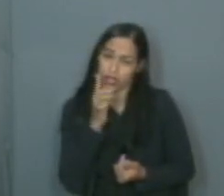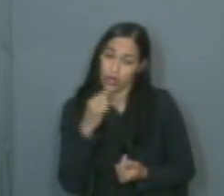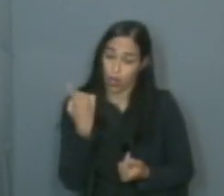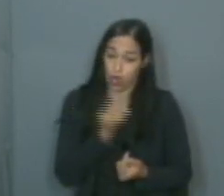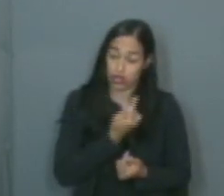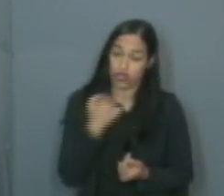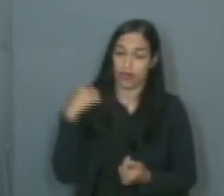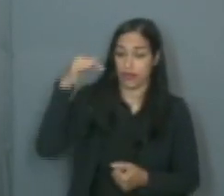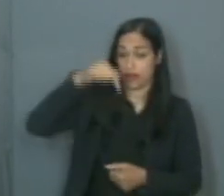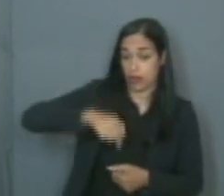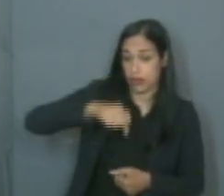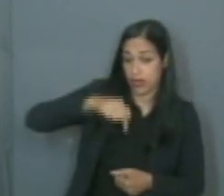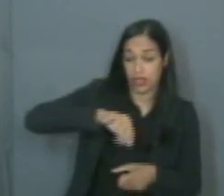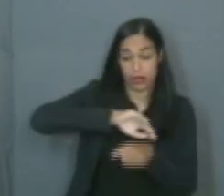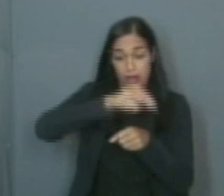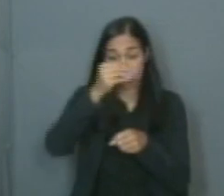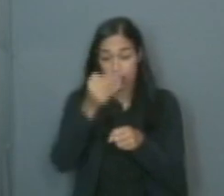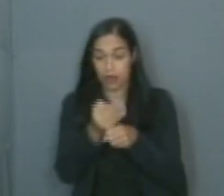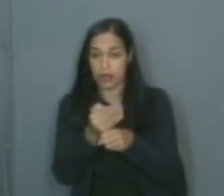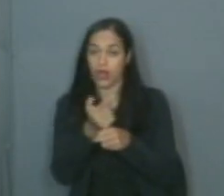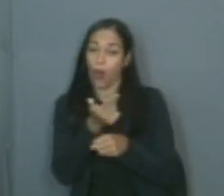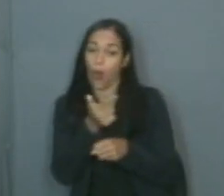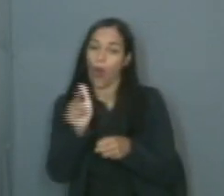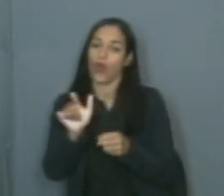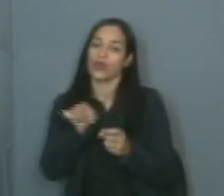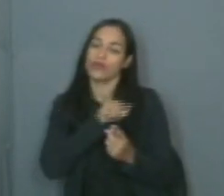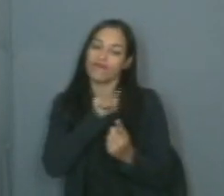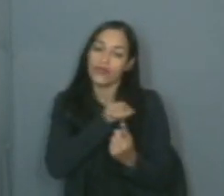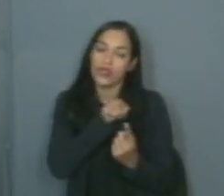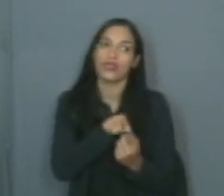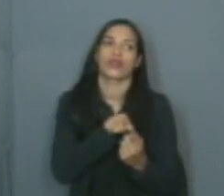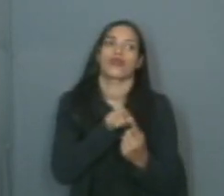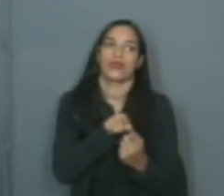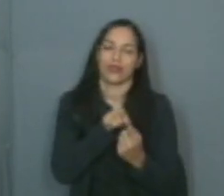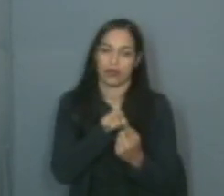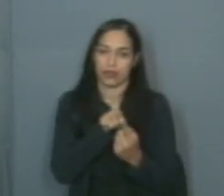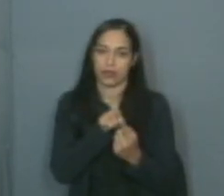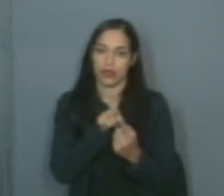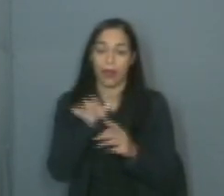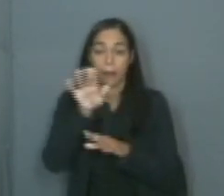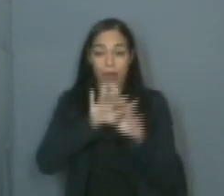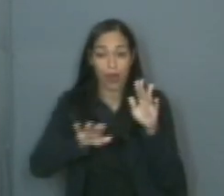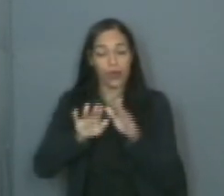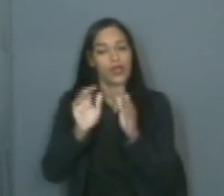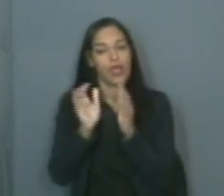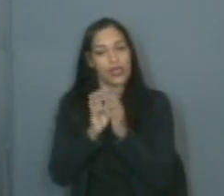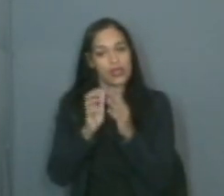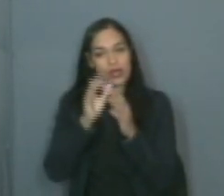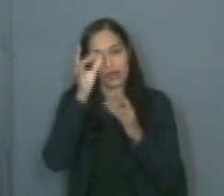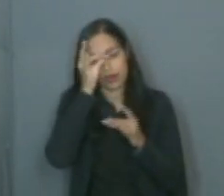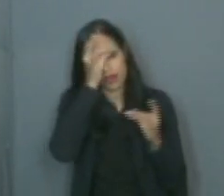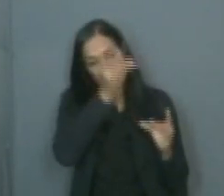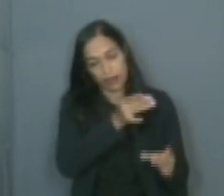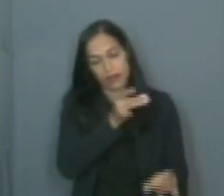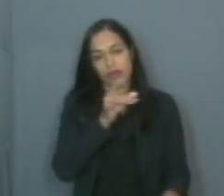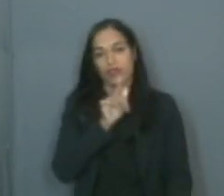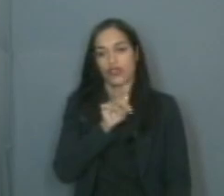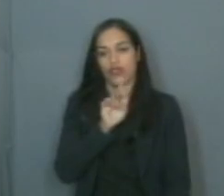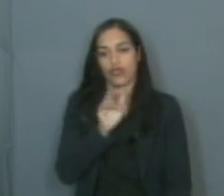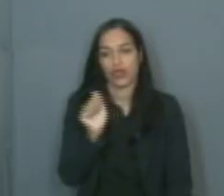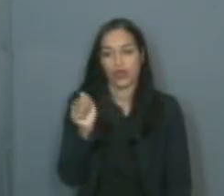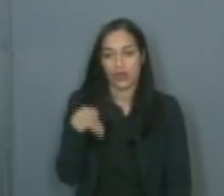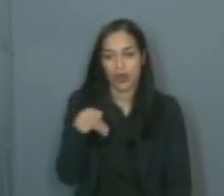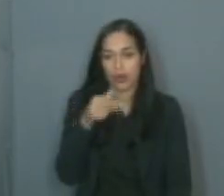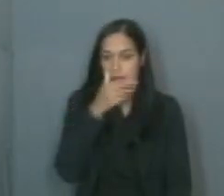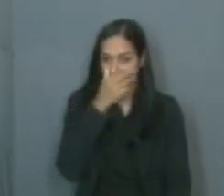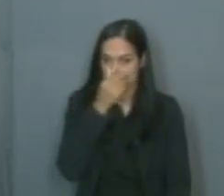trazidos a essa casa. Nós fomos trazidos a essa casa pelo povo para cuidar do Recife. Mas eu escuto o vereador Gilson Machado.